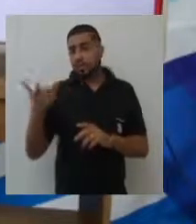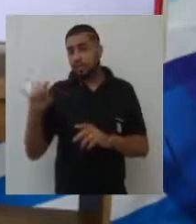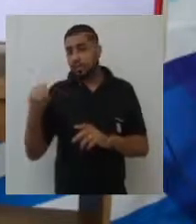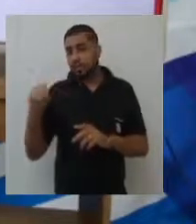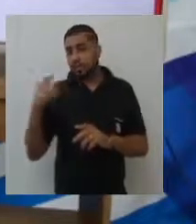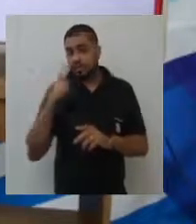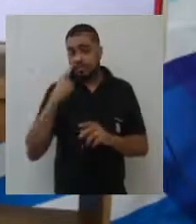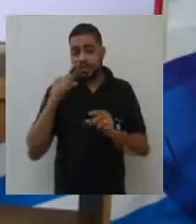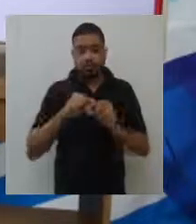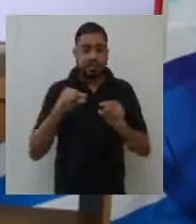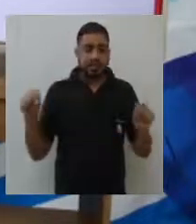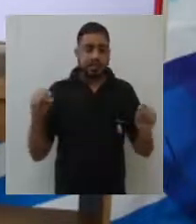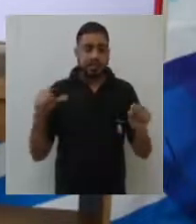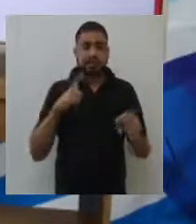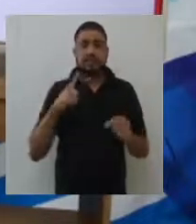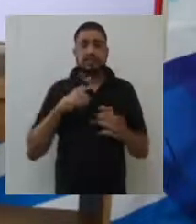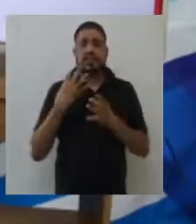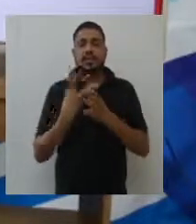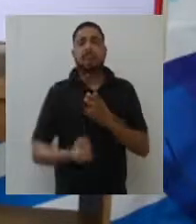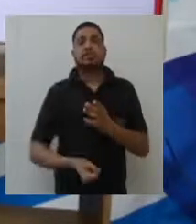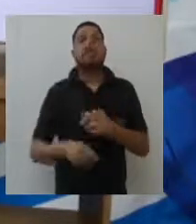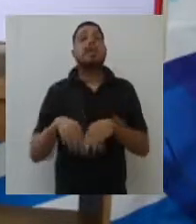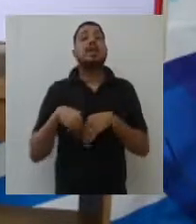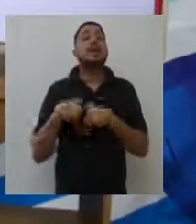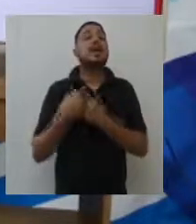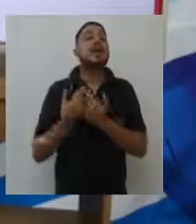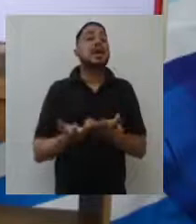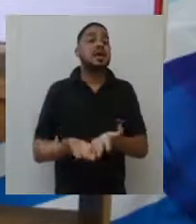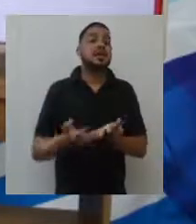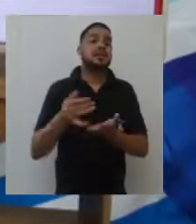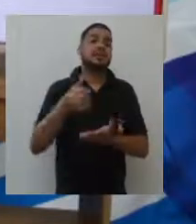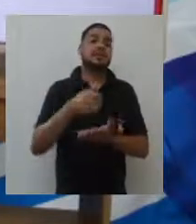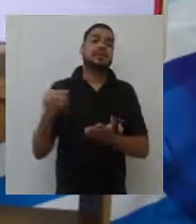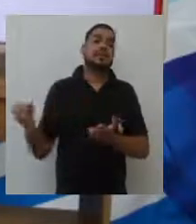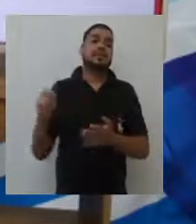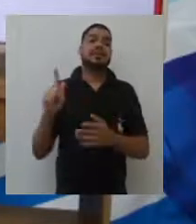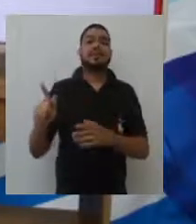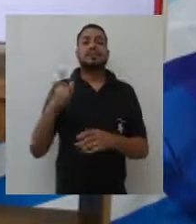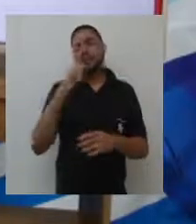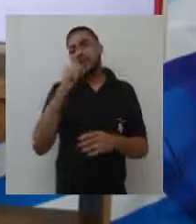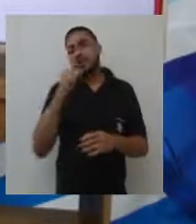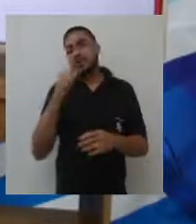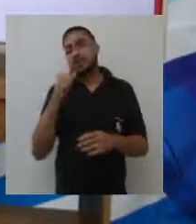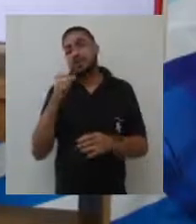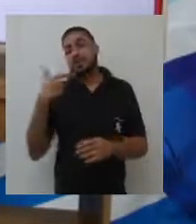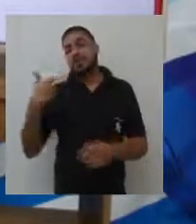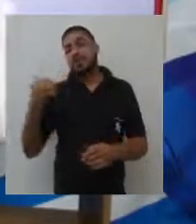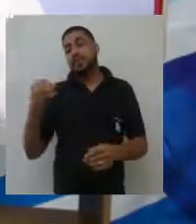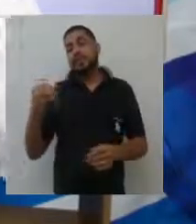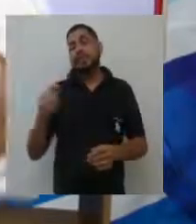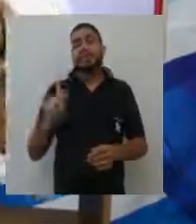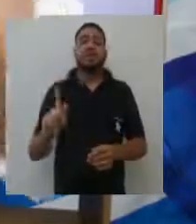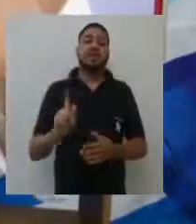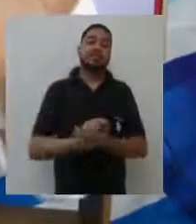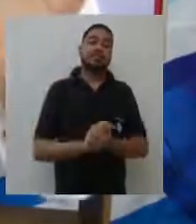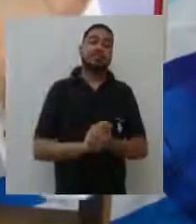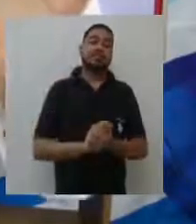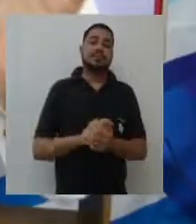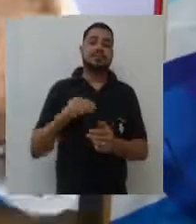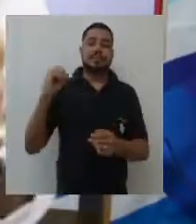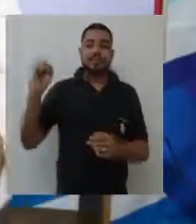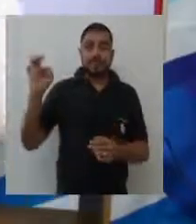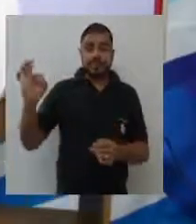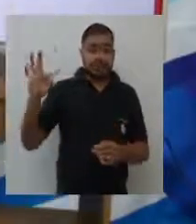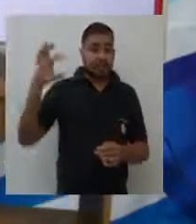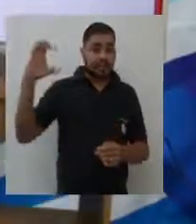barra, estão dissolvidos em 100 gramas de água a 20 graus Celsius. Então, já construímos para a